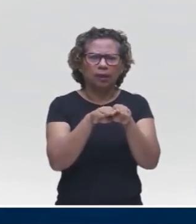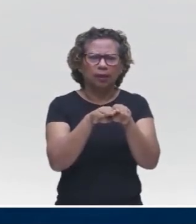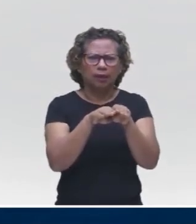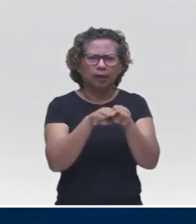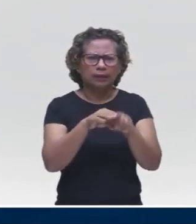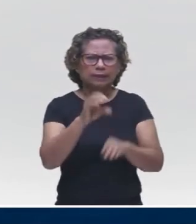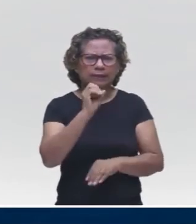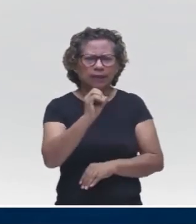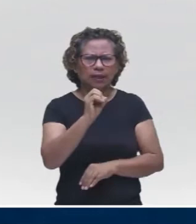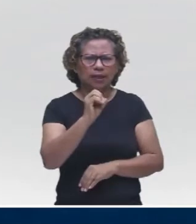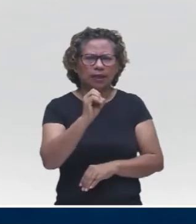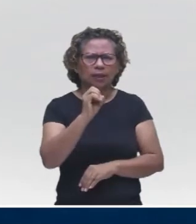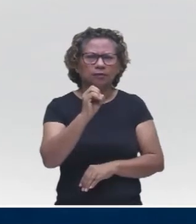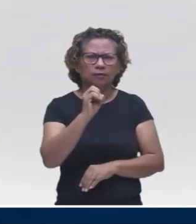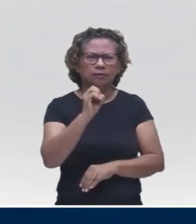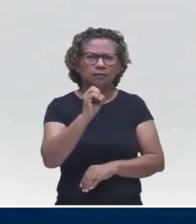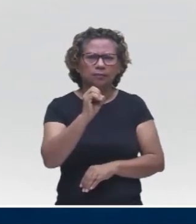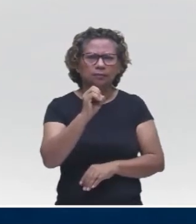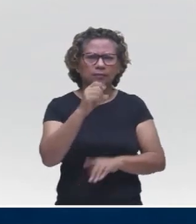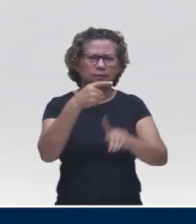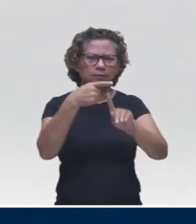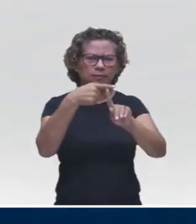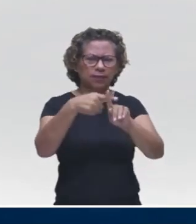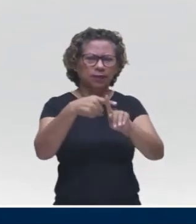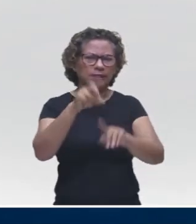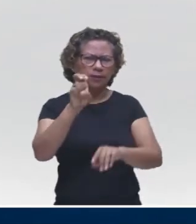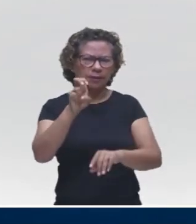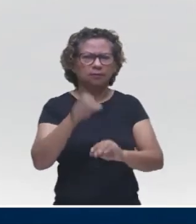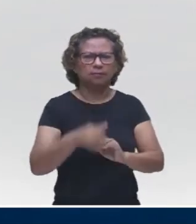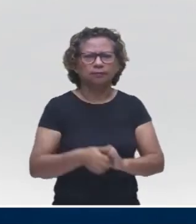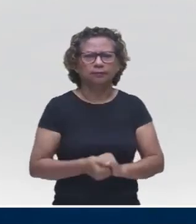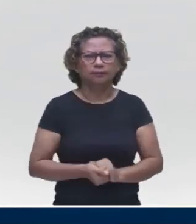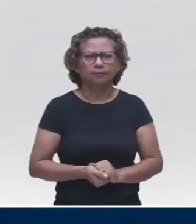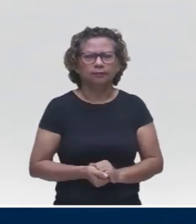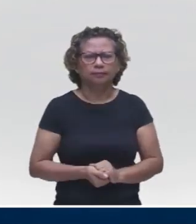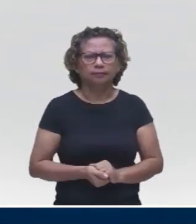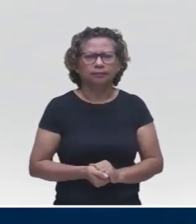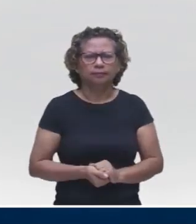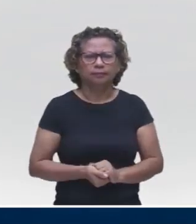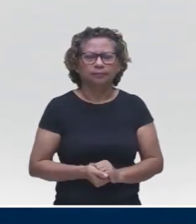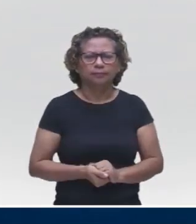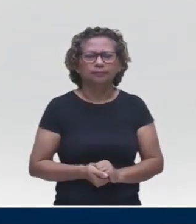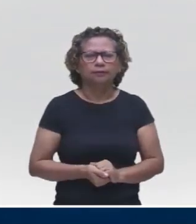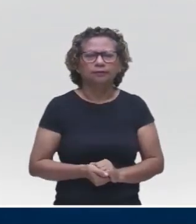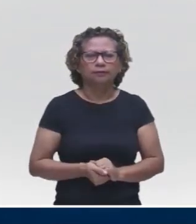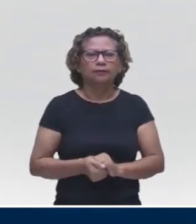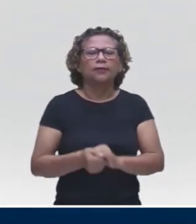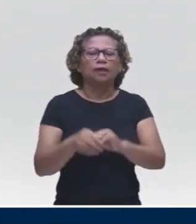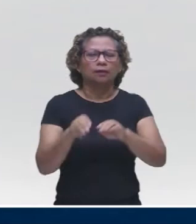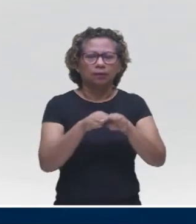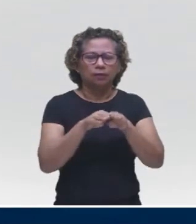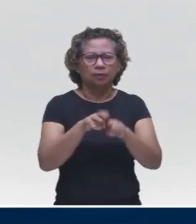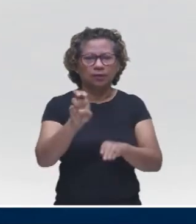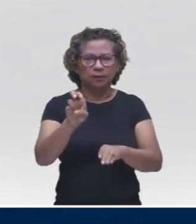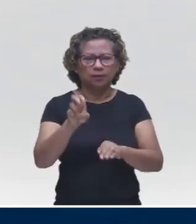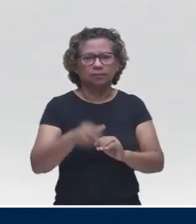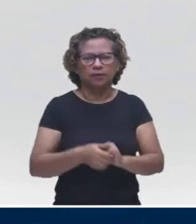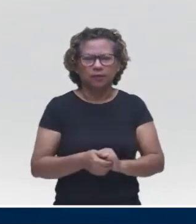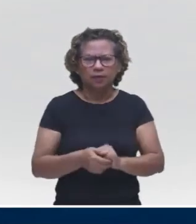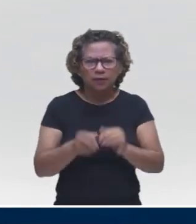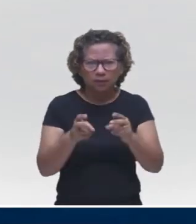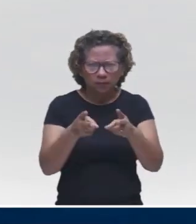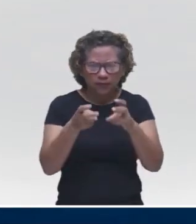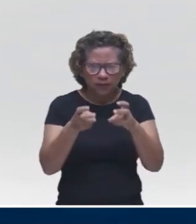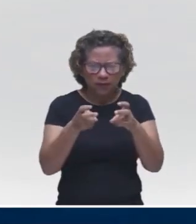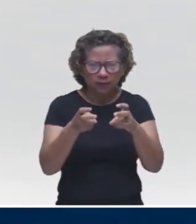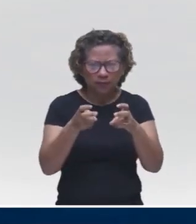0. Aí eu vou ter 0 mais 5 igual a 5. Pessoal, toda